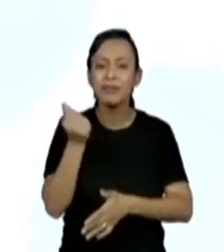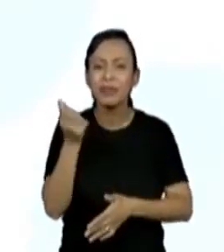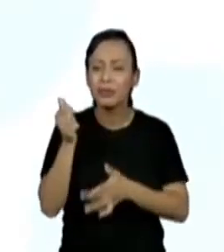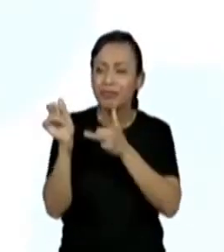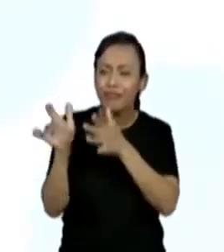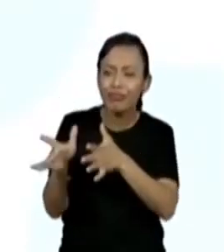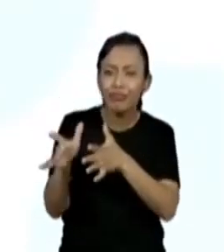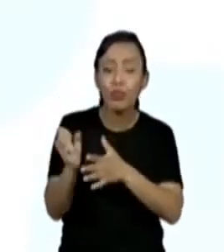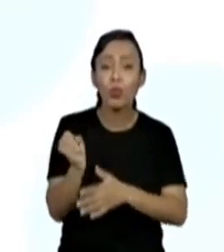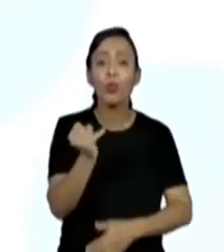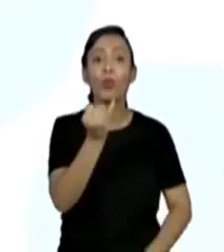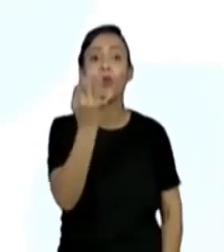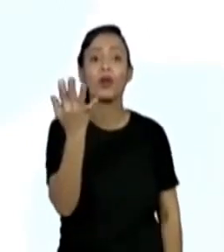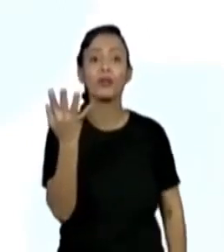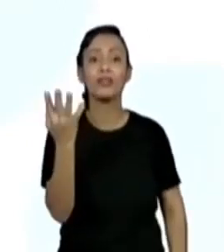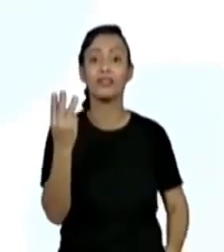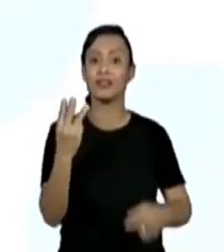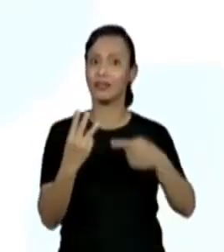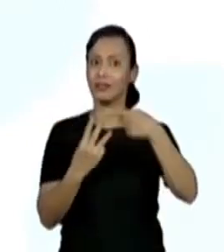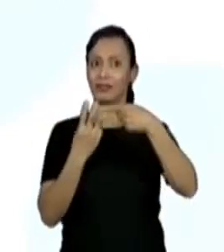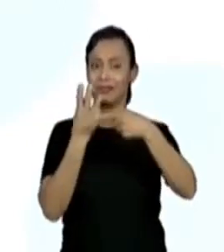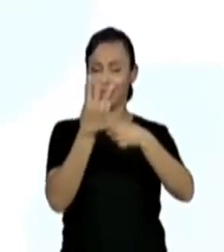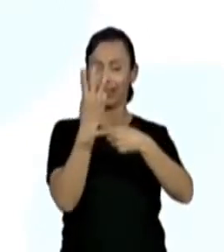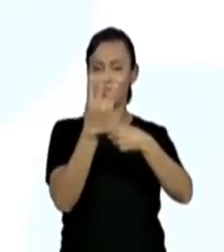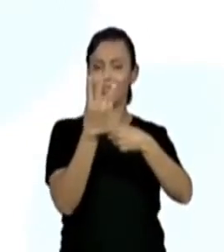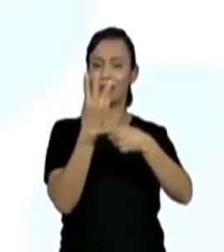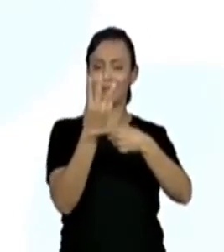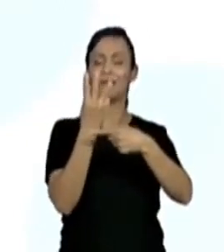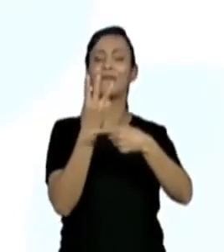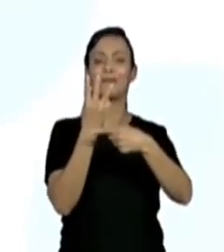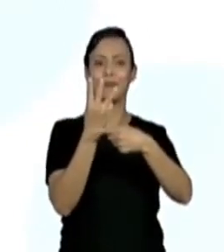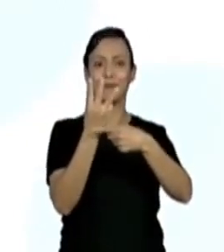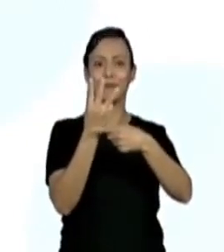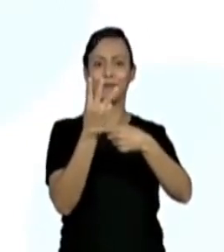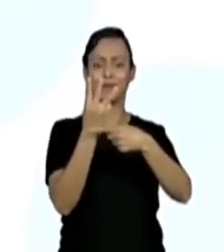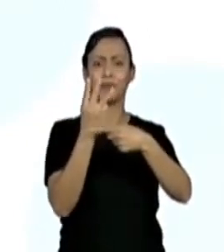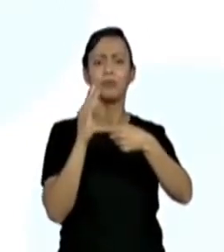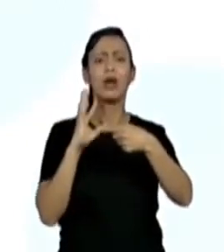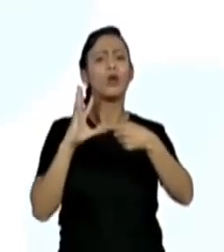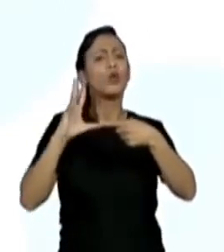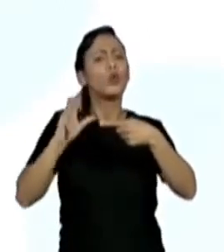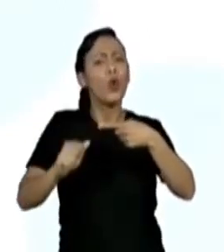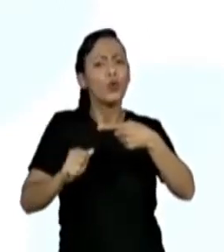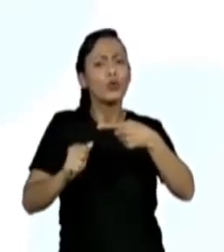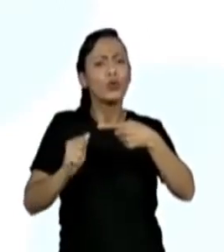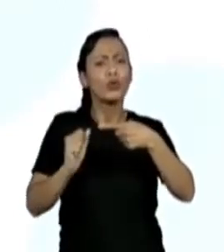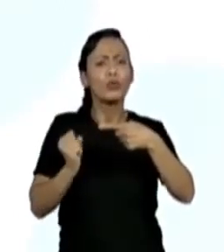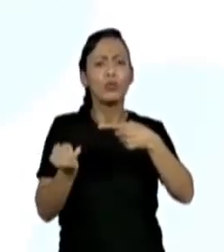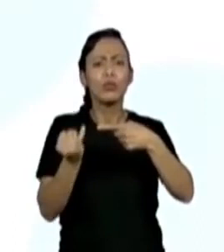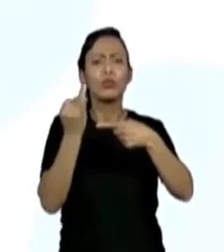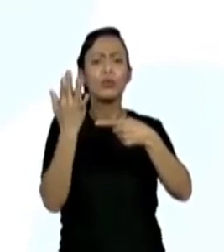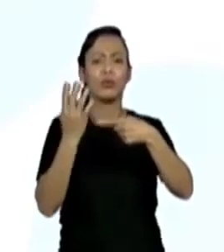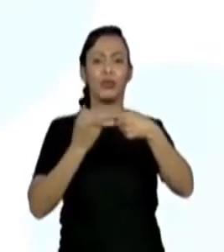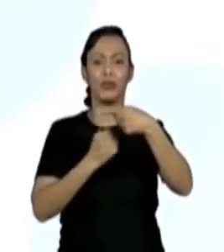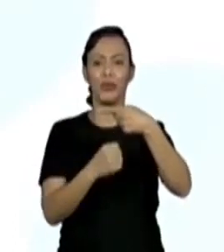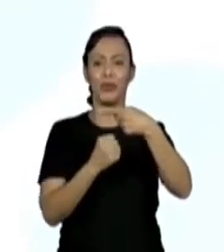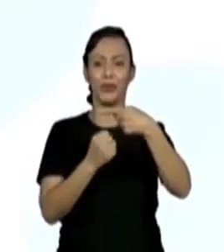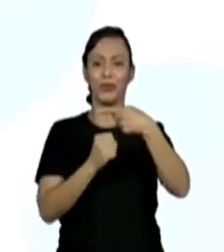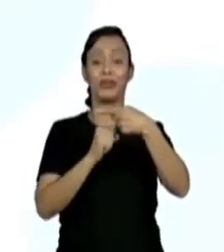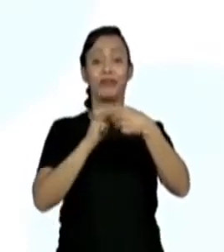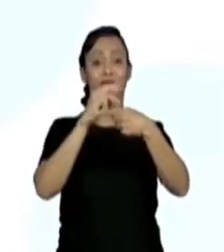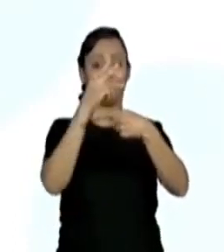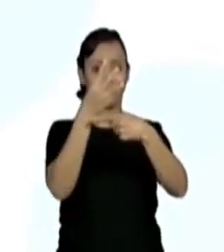pintadas de um todo que é oito e eu